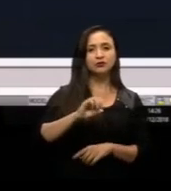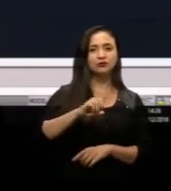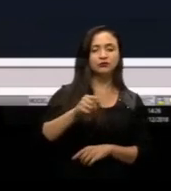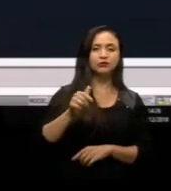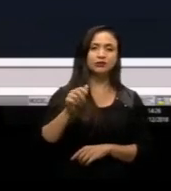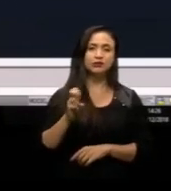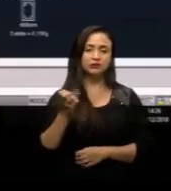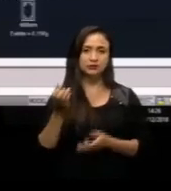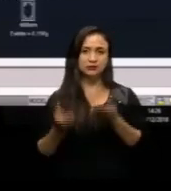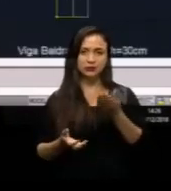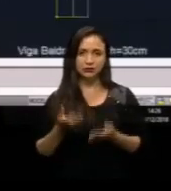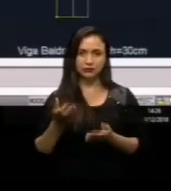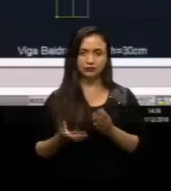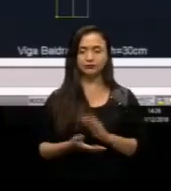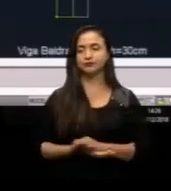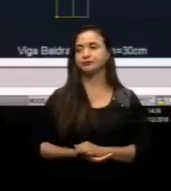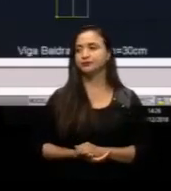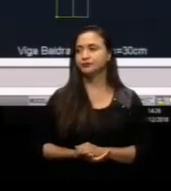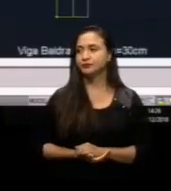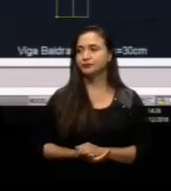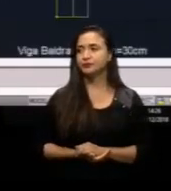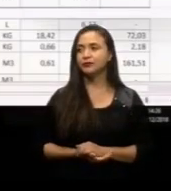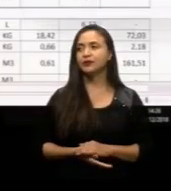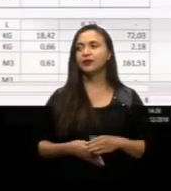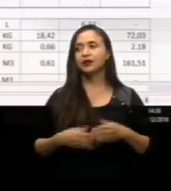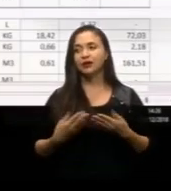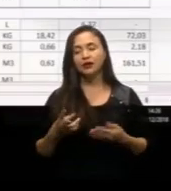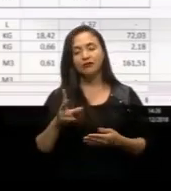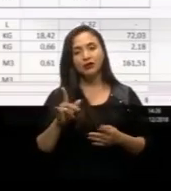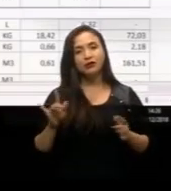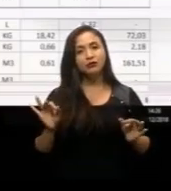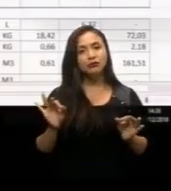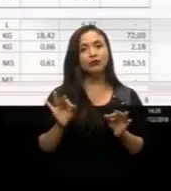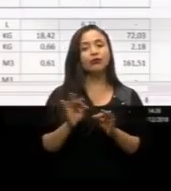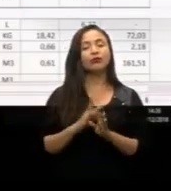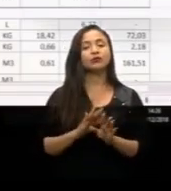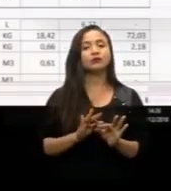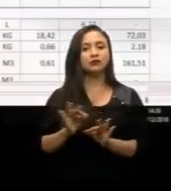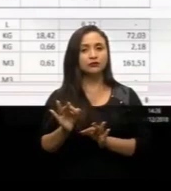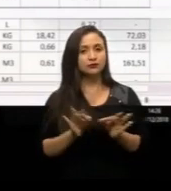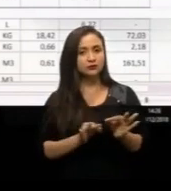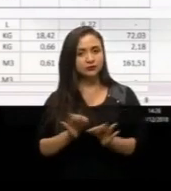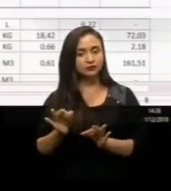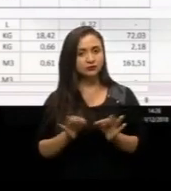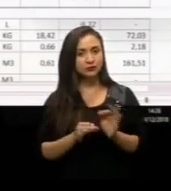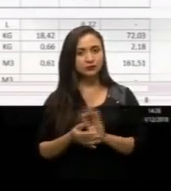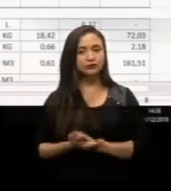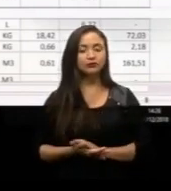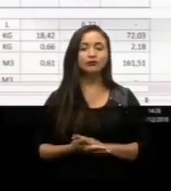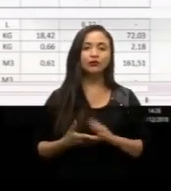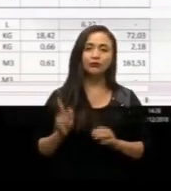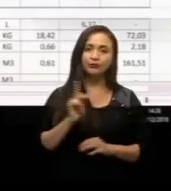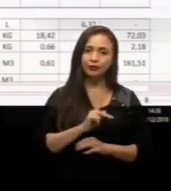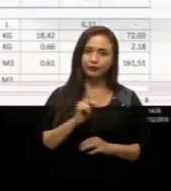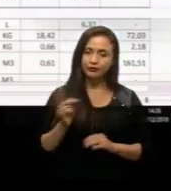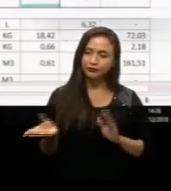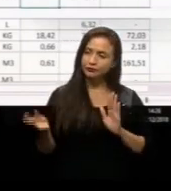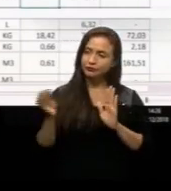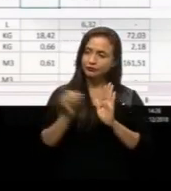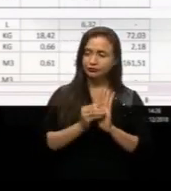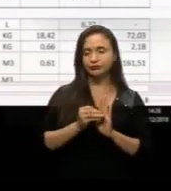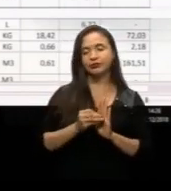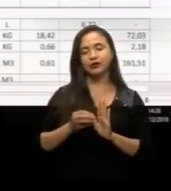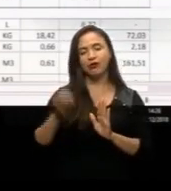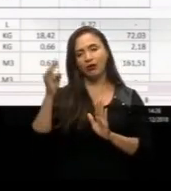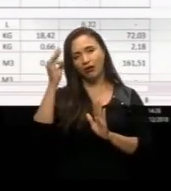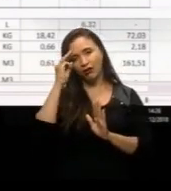facilitar, ok? E assim a gente completa esse orçamento. Então, o professor vai colocar um arquivo para você com